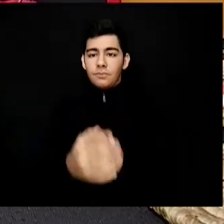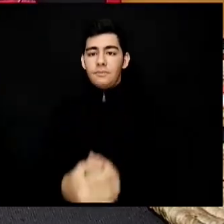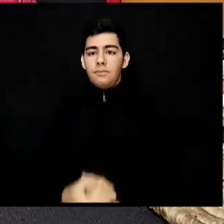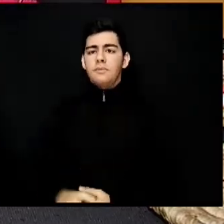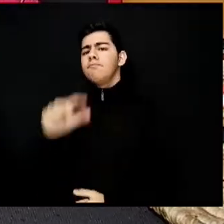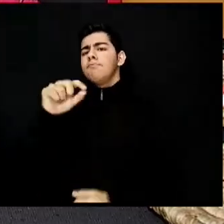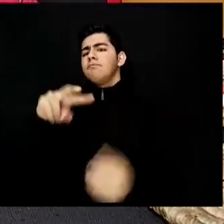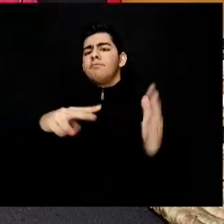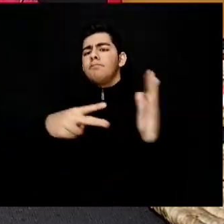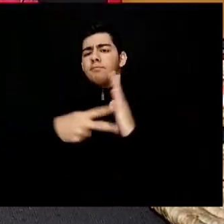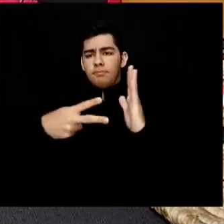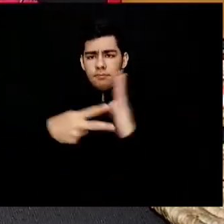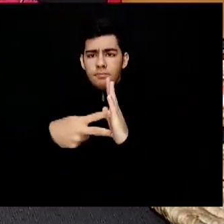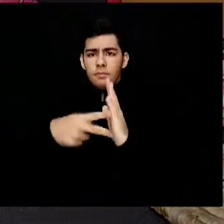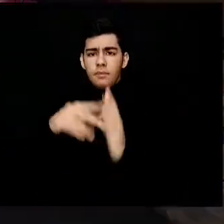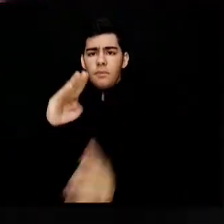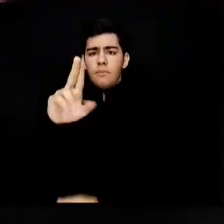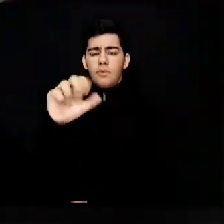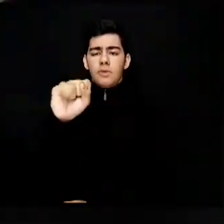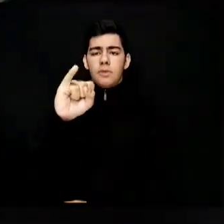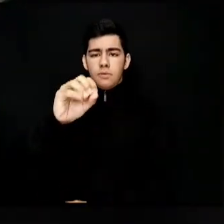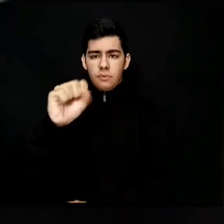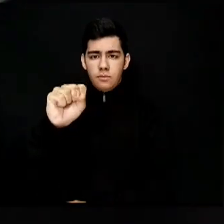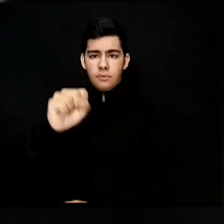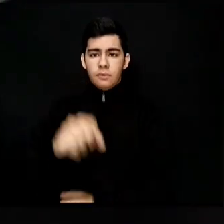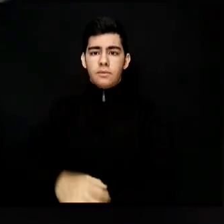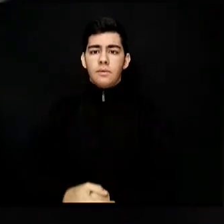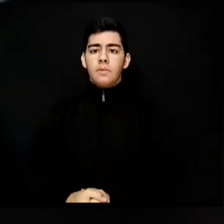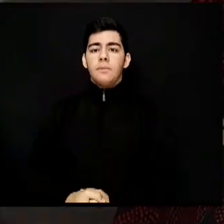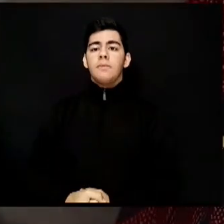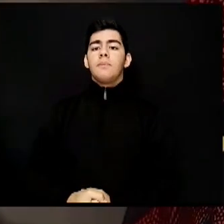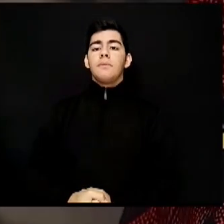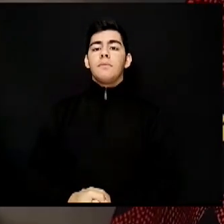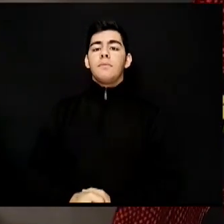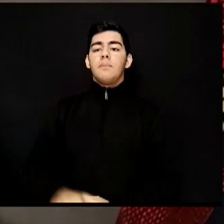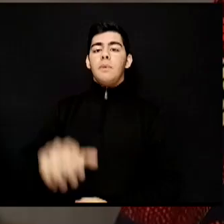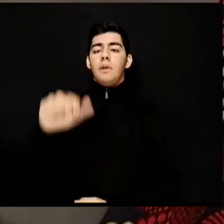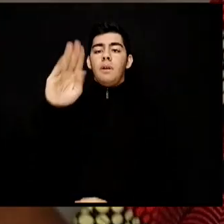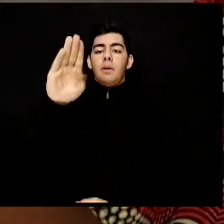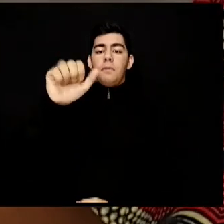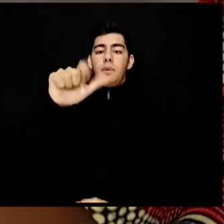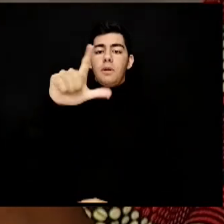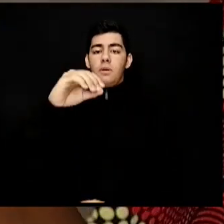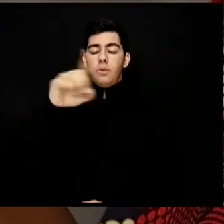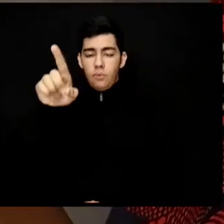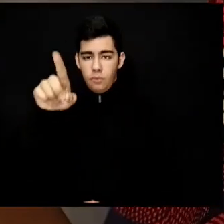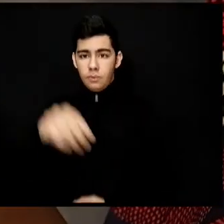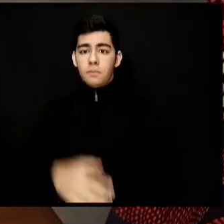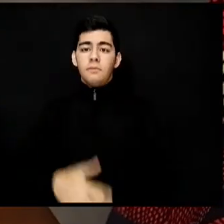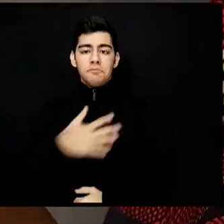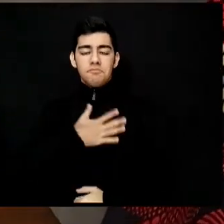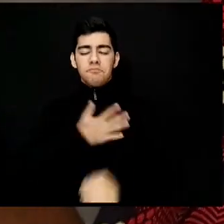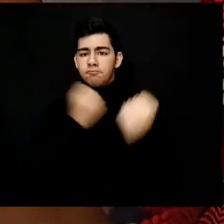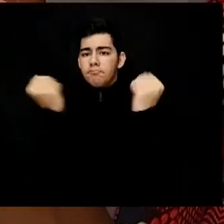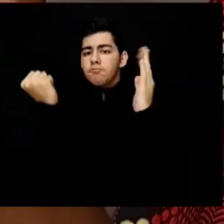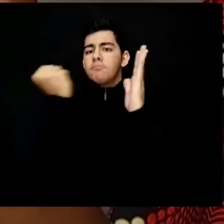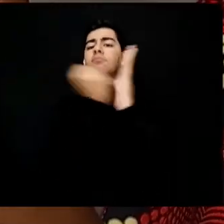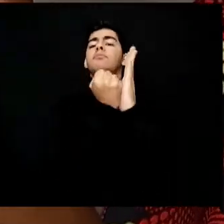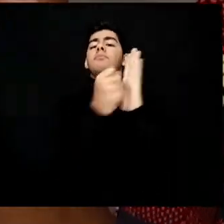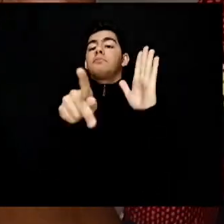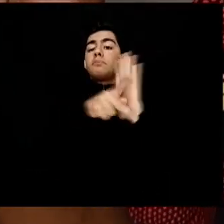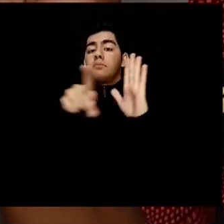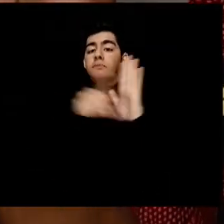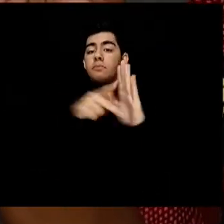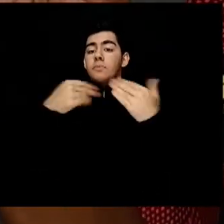búzios. Isso, na Balô, né, que é a minha marca, a minha iniciativa, eu procuro utilizar